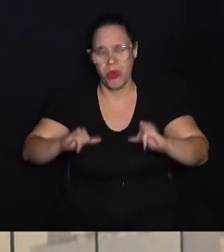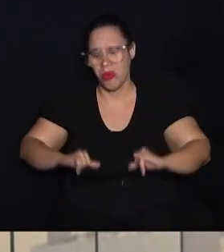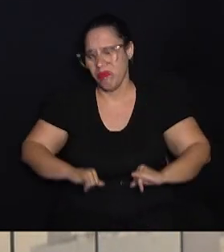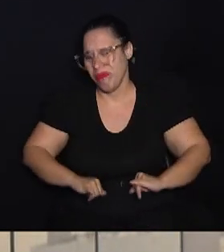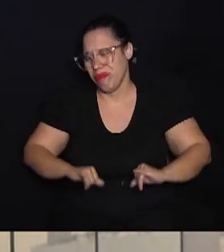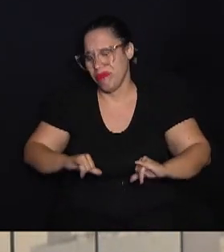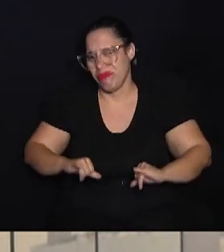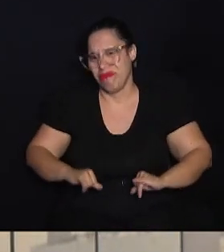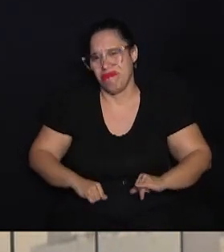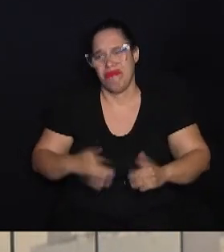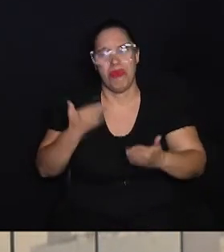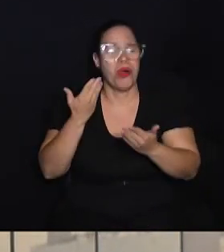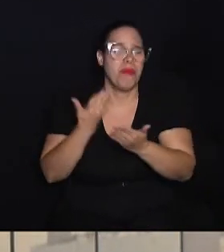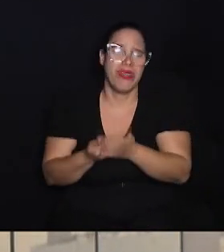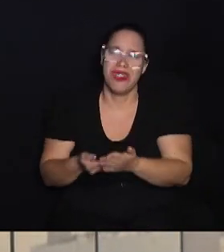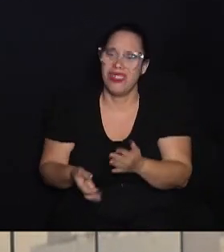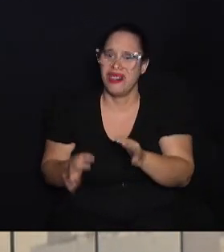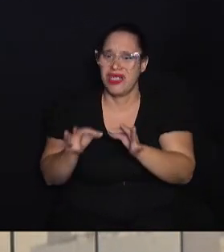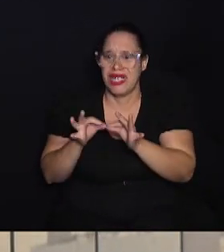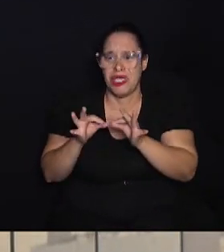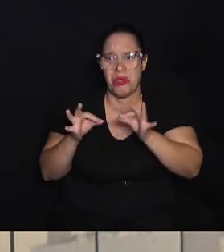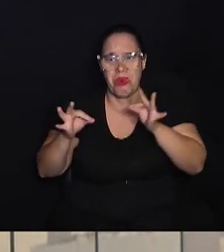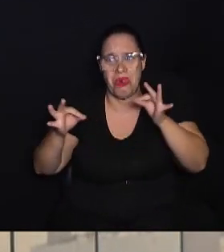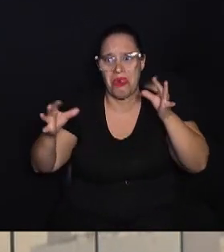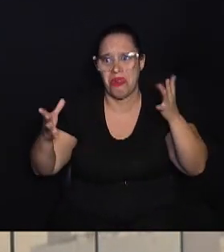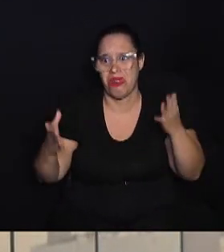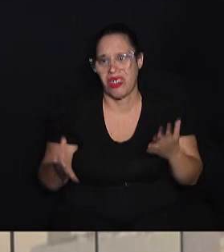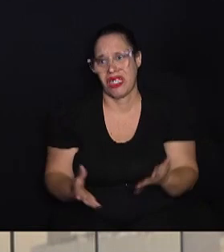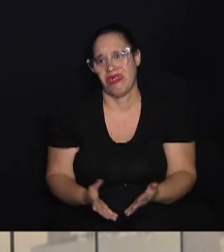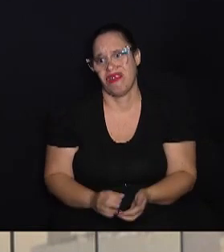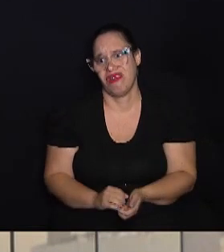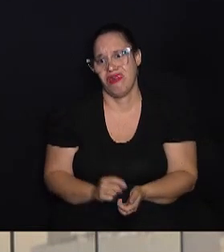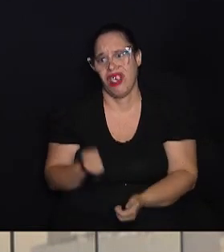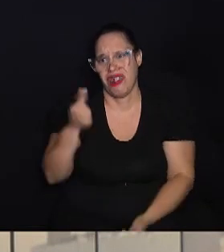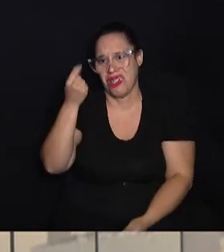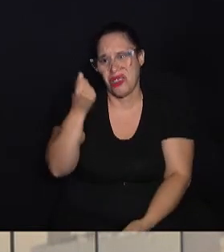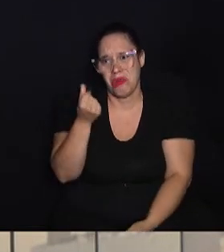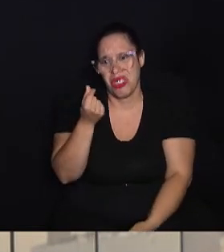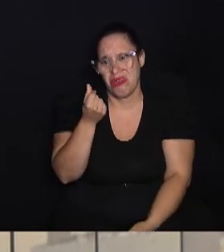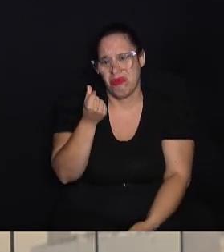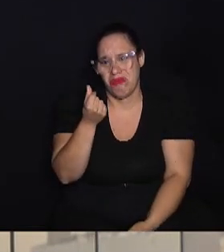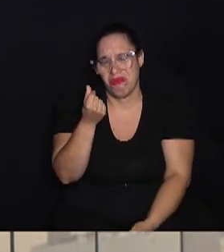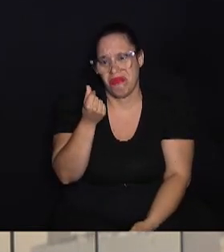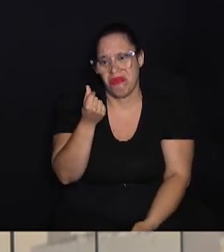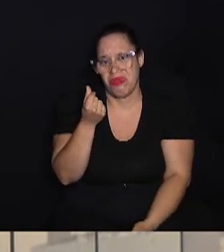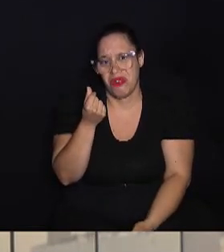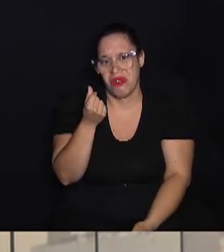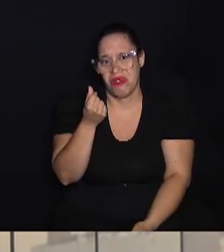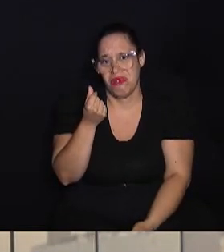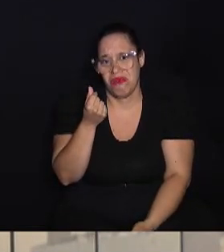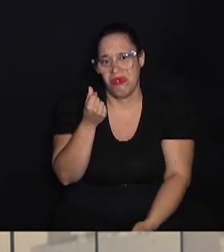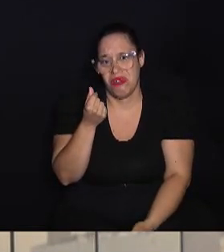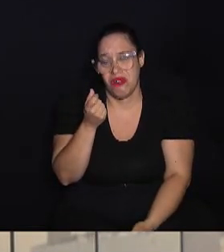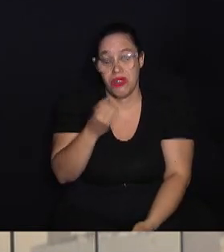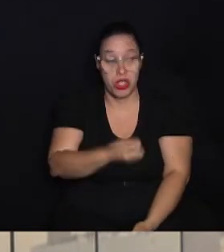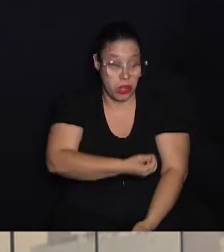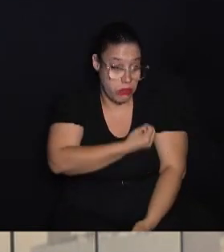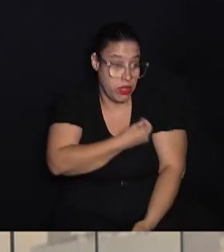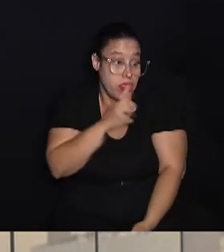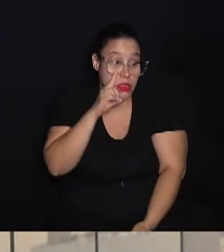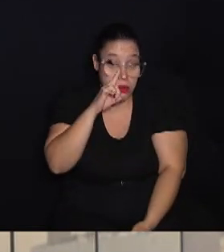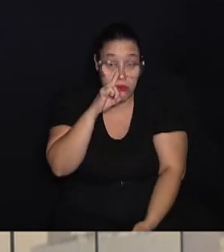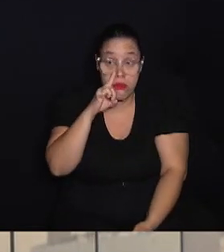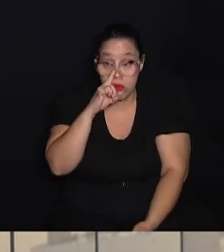dizer, é uma perda gigantesca, né? Economicamente e até risco de vidas. Sim. Então,